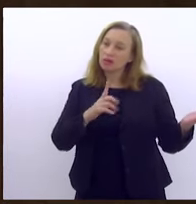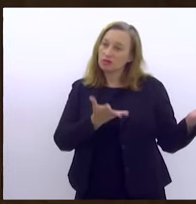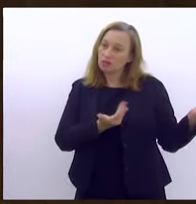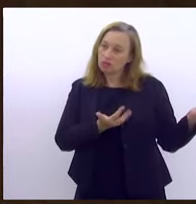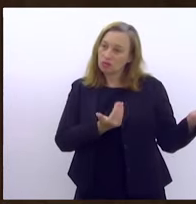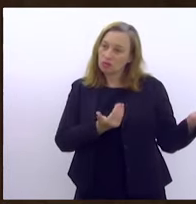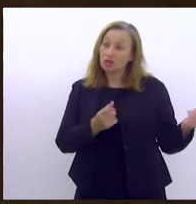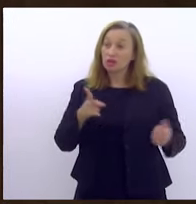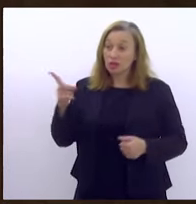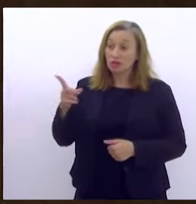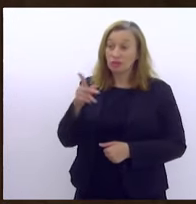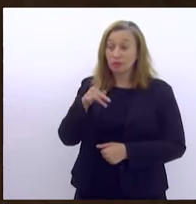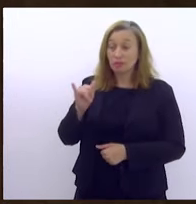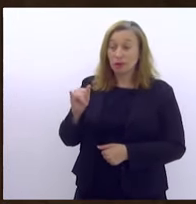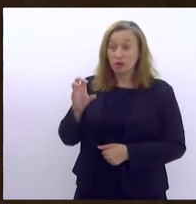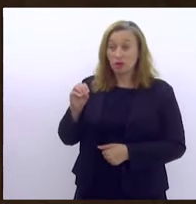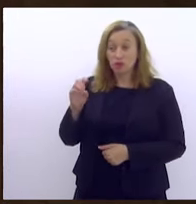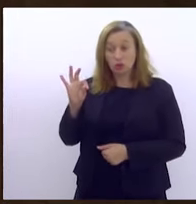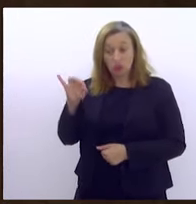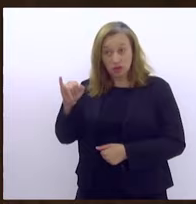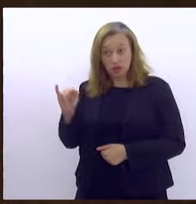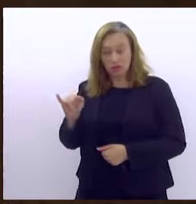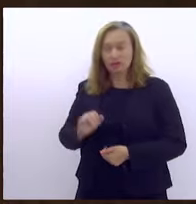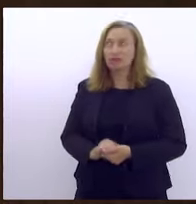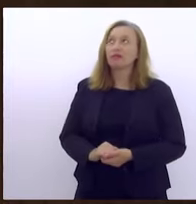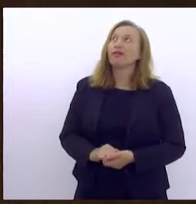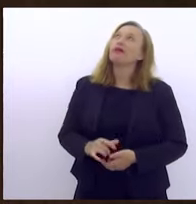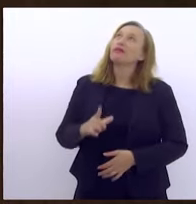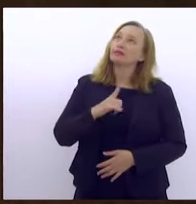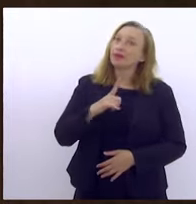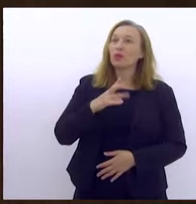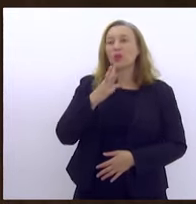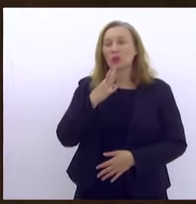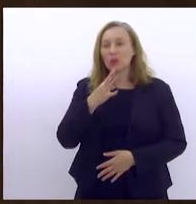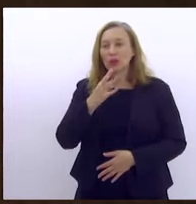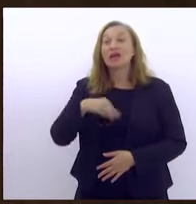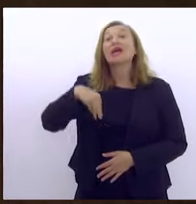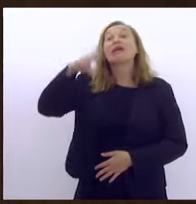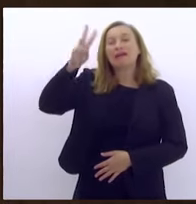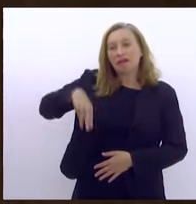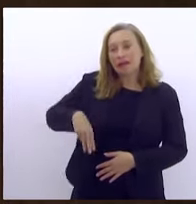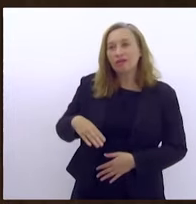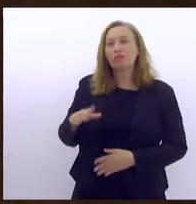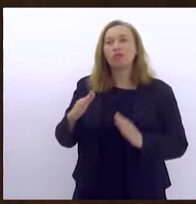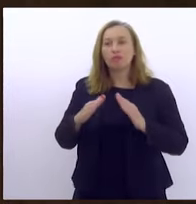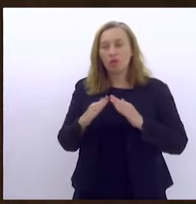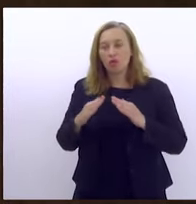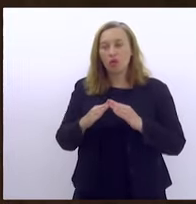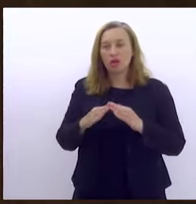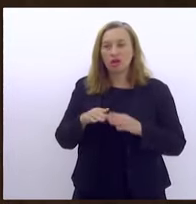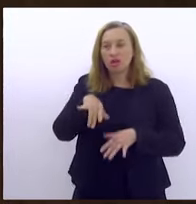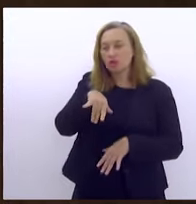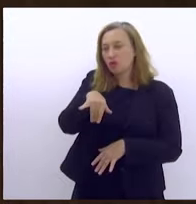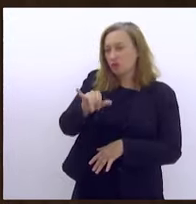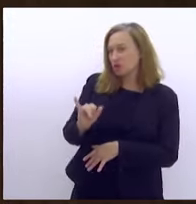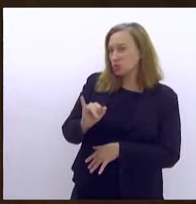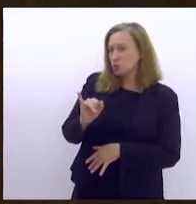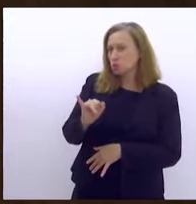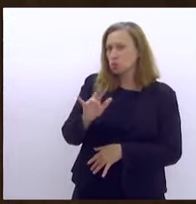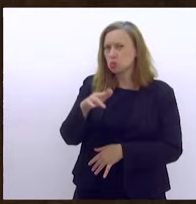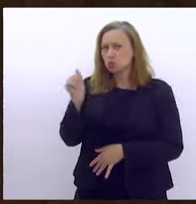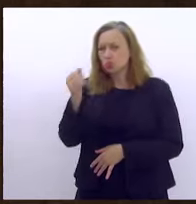pai Otone. Então, também tem conhecimento. Quem é de Nova Iguaçu não vai negar,